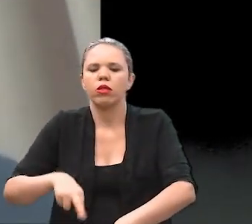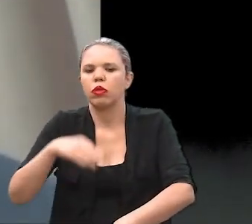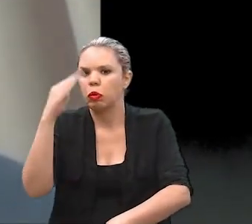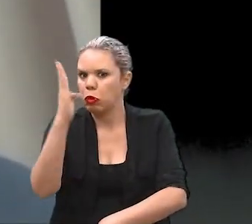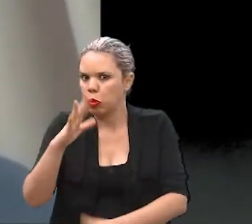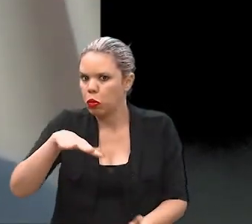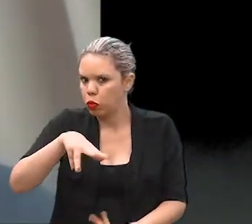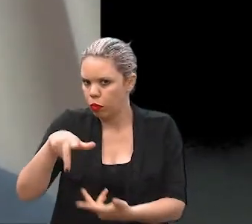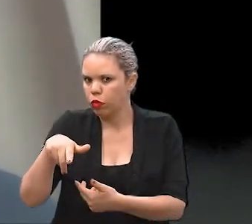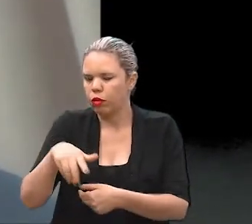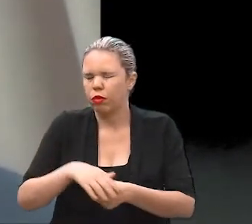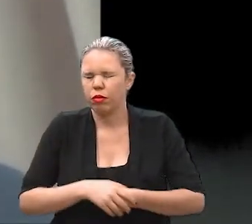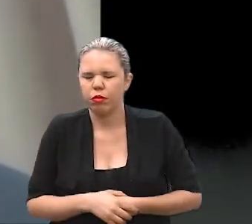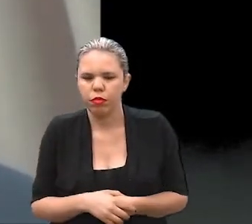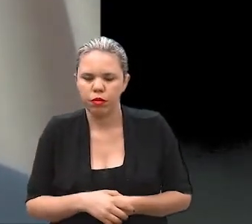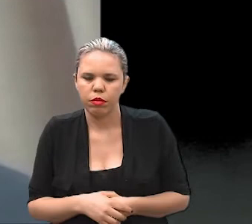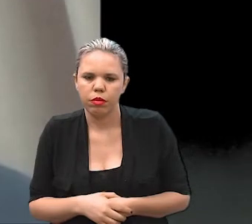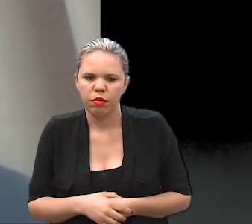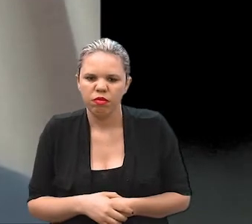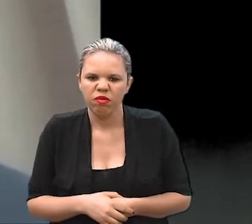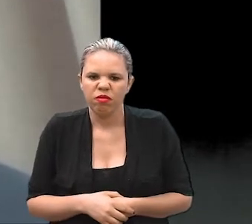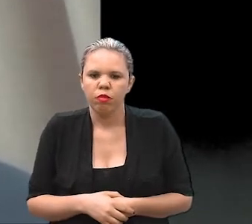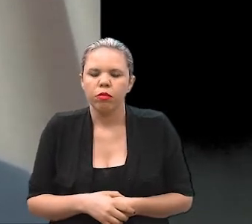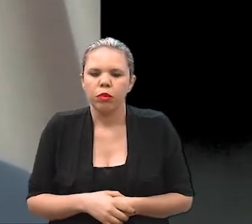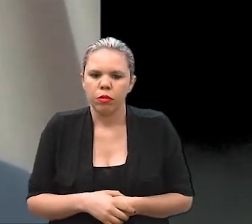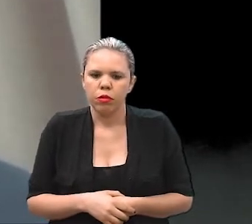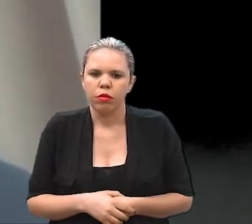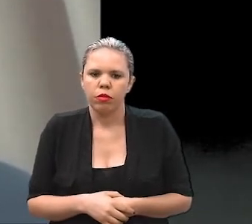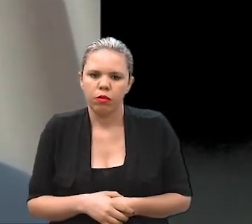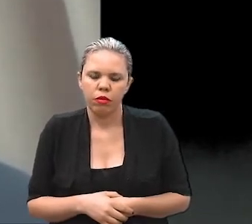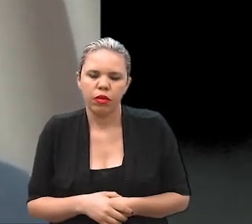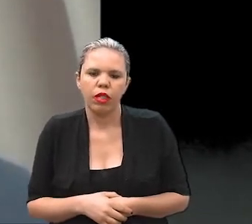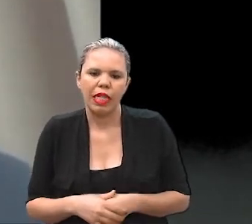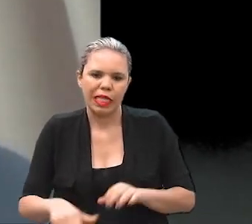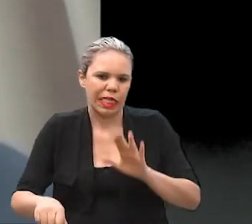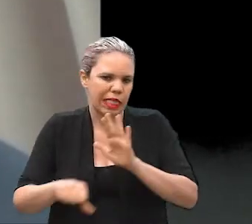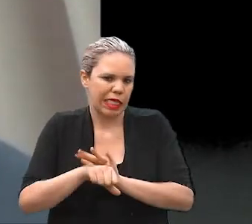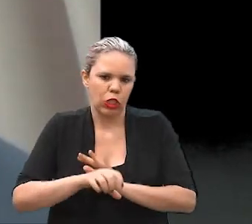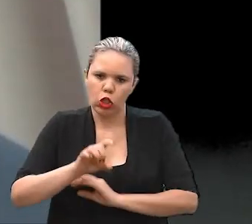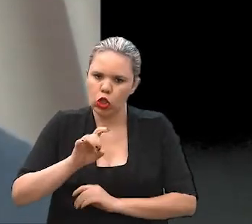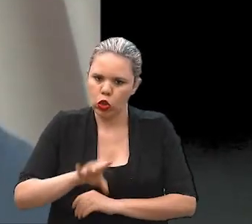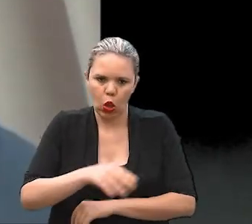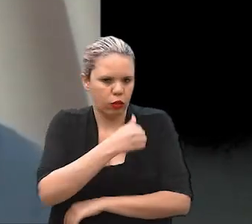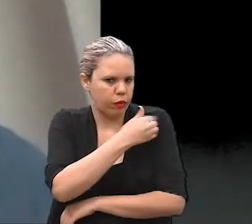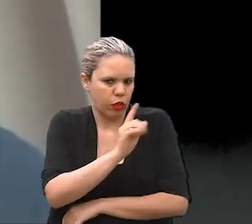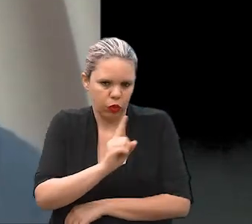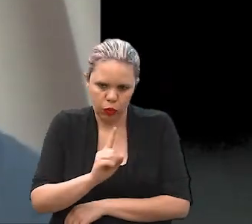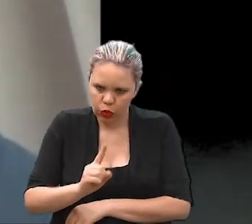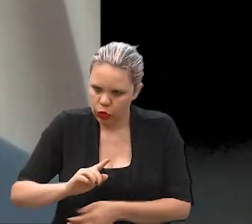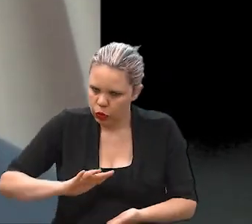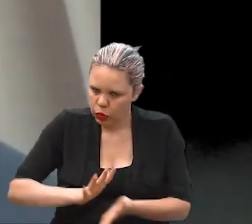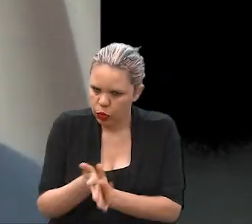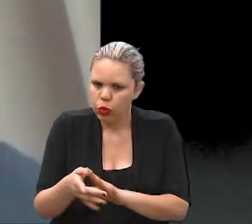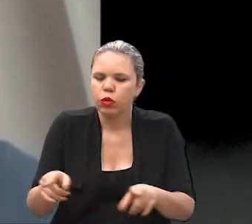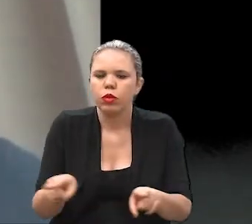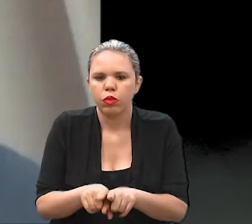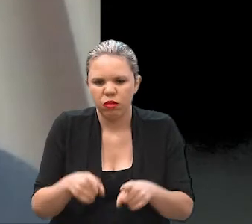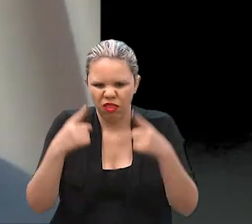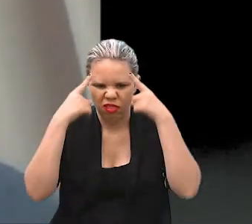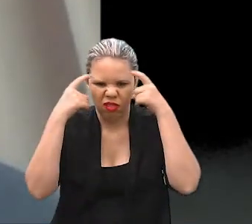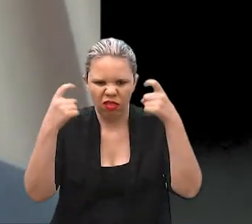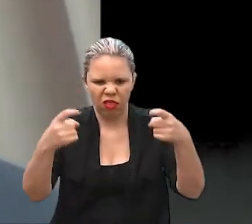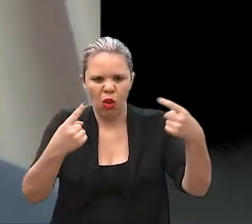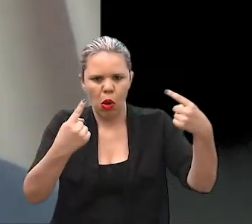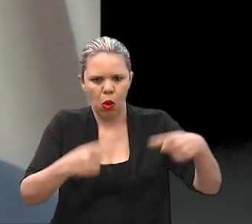mundo. E passaram a ser crimes não só de preconceito, mas também de